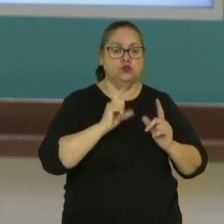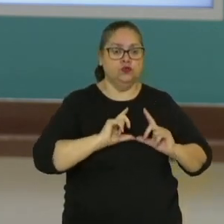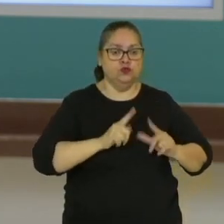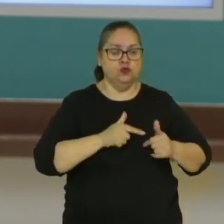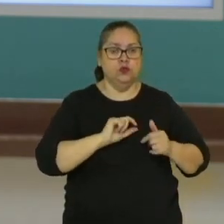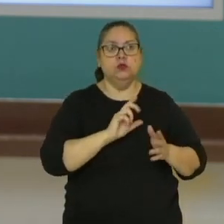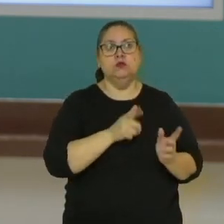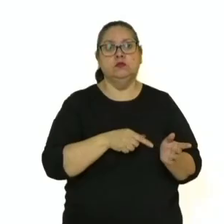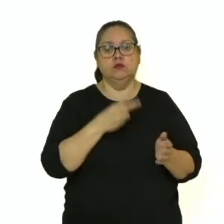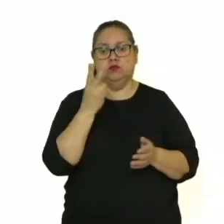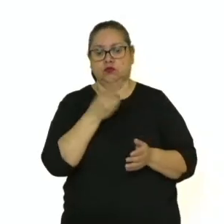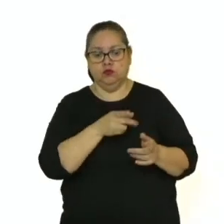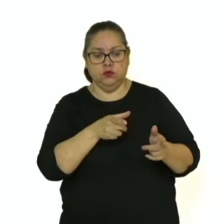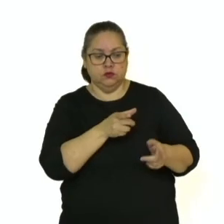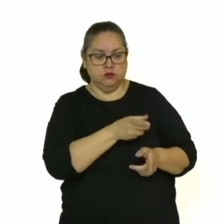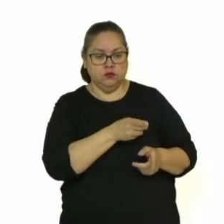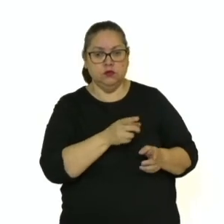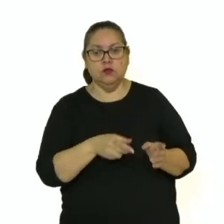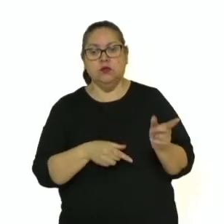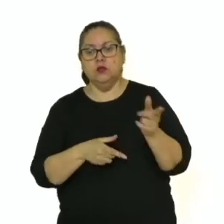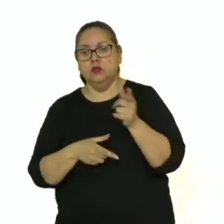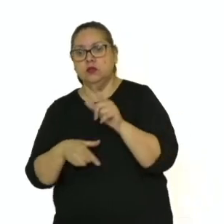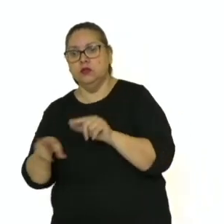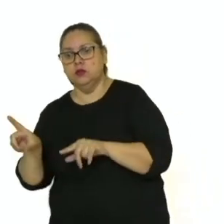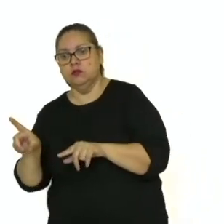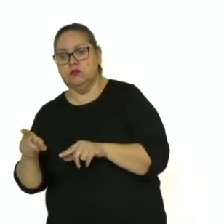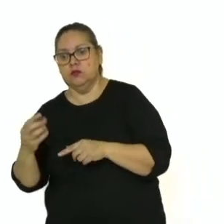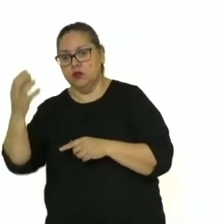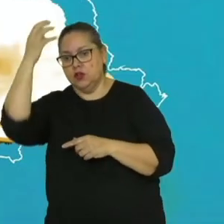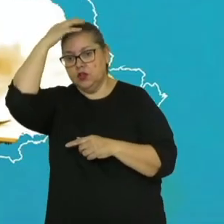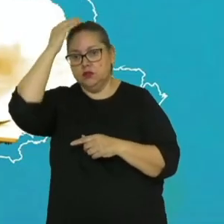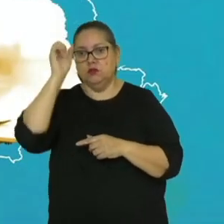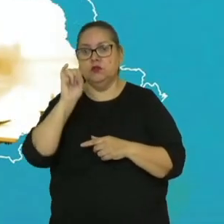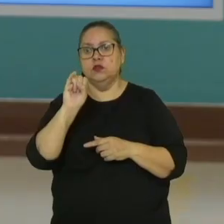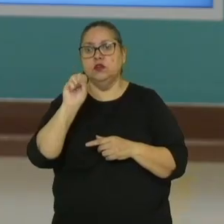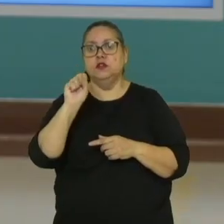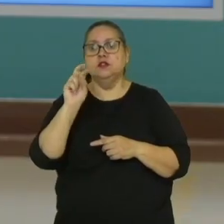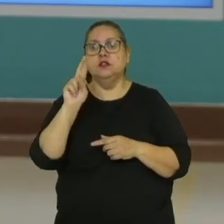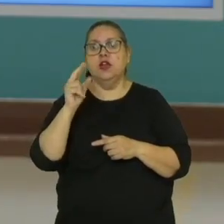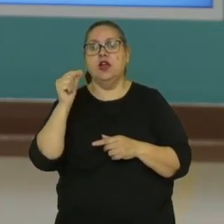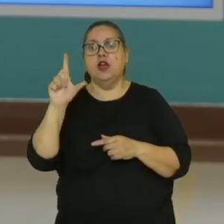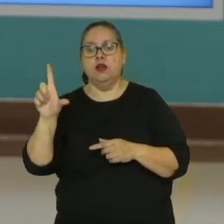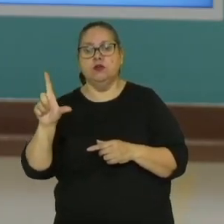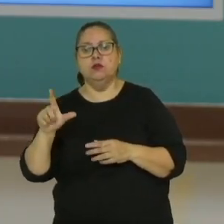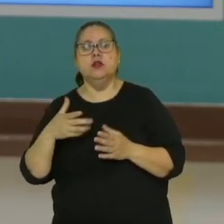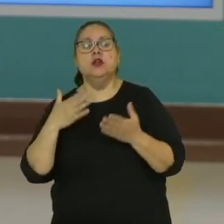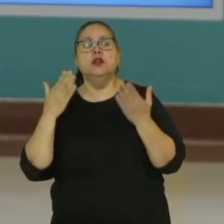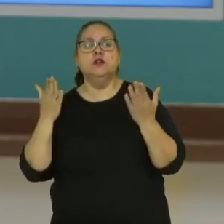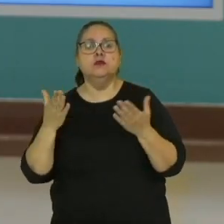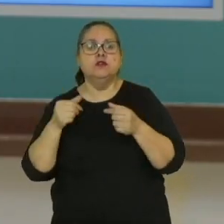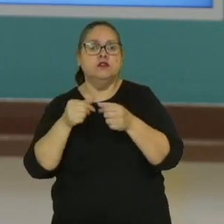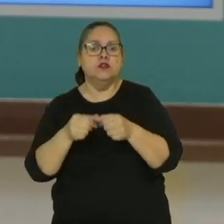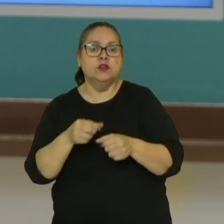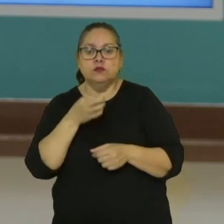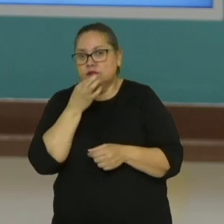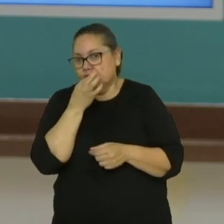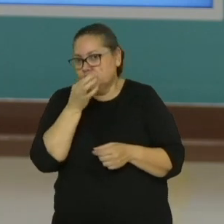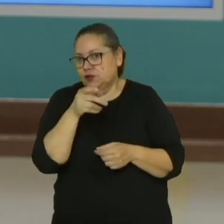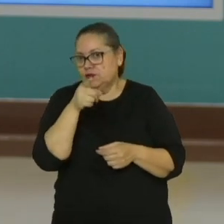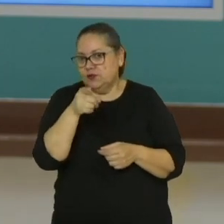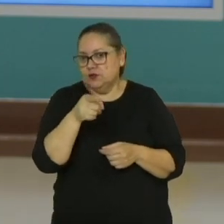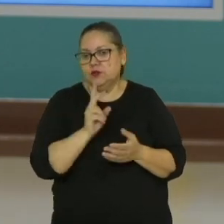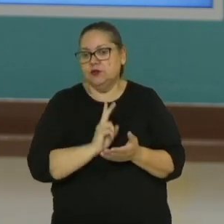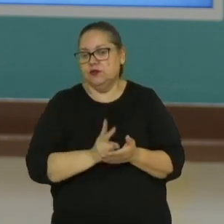ao sul, com 2 tribos. E o restante, o reino de Israel. O que acontece com elas? Bom, aí fica como dica para